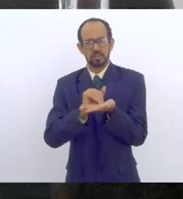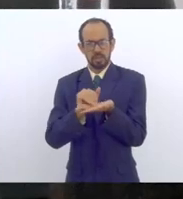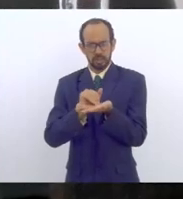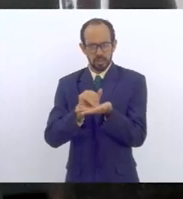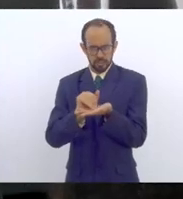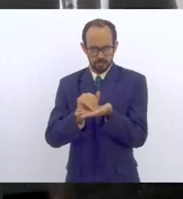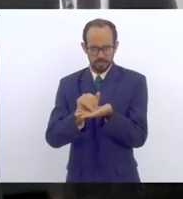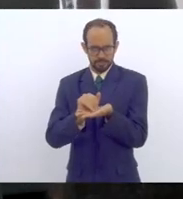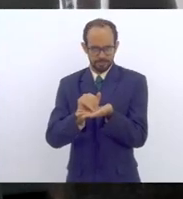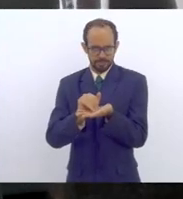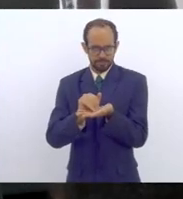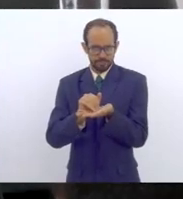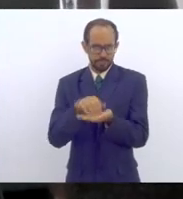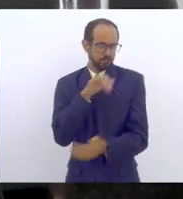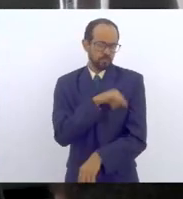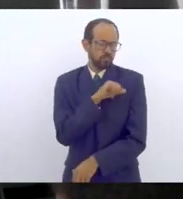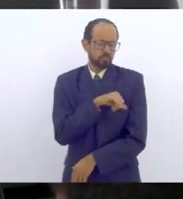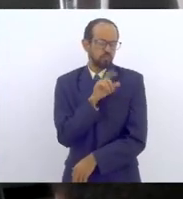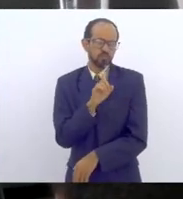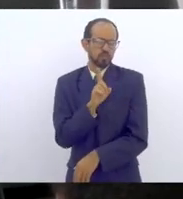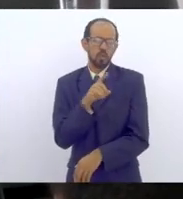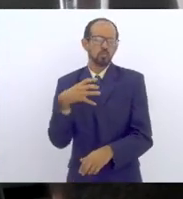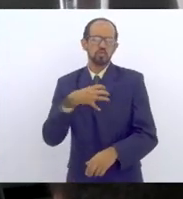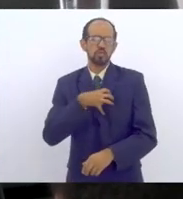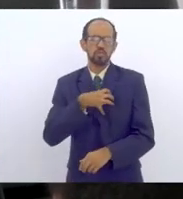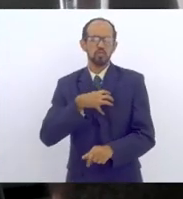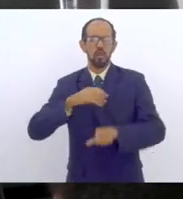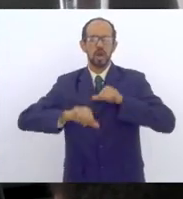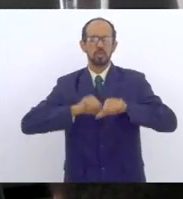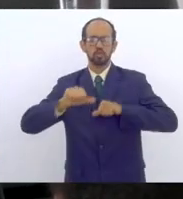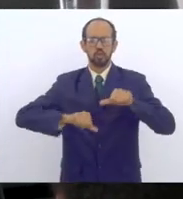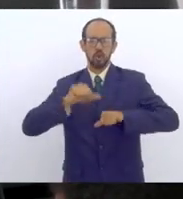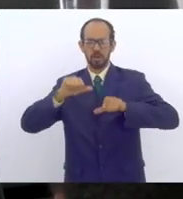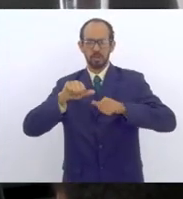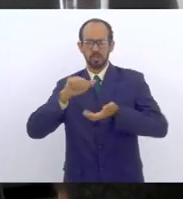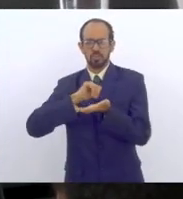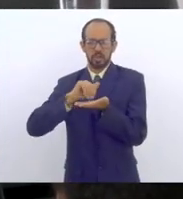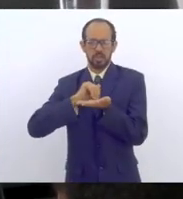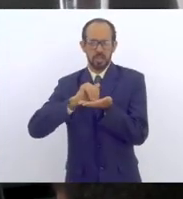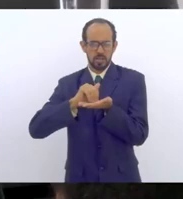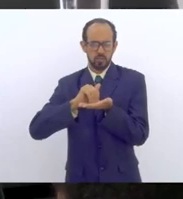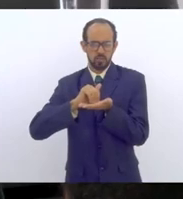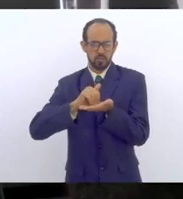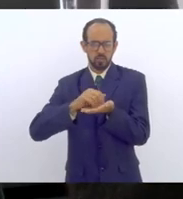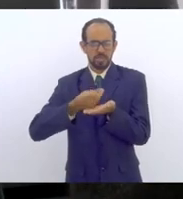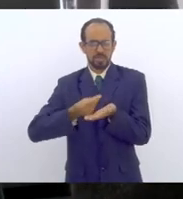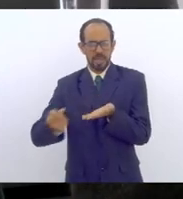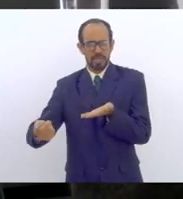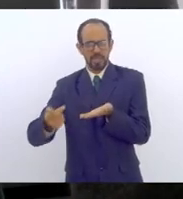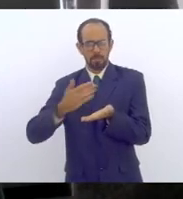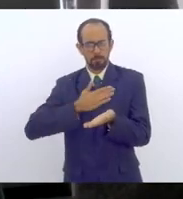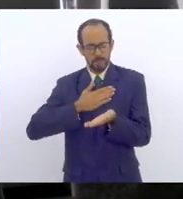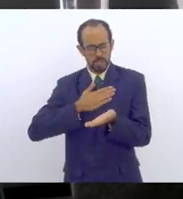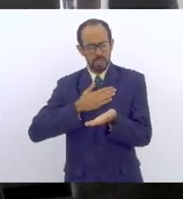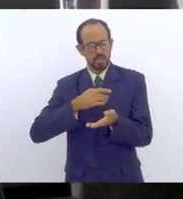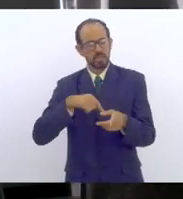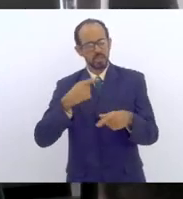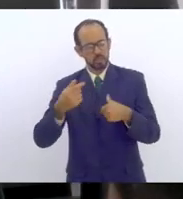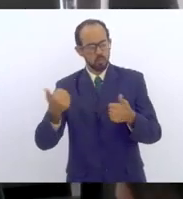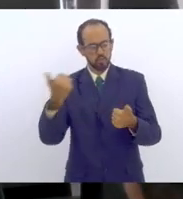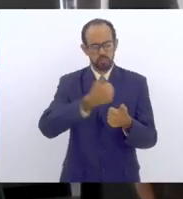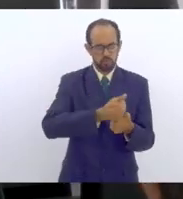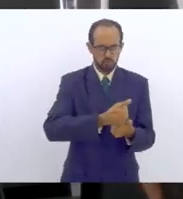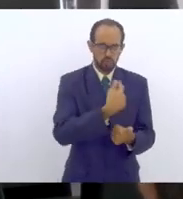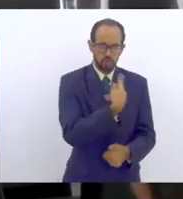Rio de Janeiro não sentiu a troca do secretário com a minha saída com a entrada dele a equipe continuou produzindo